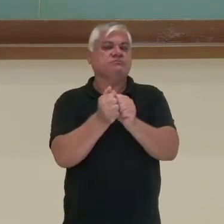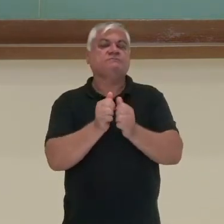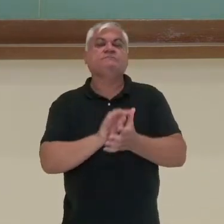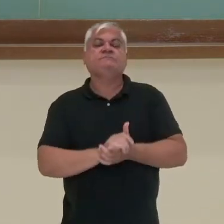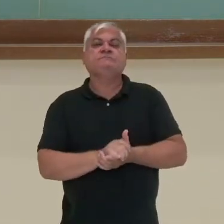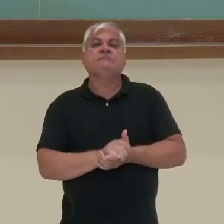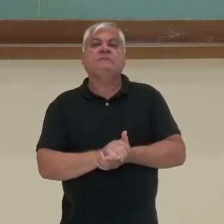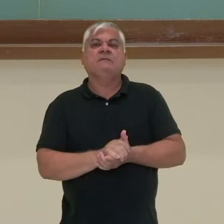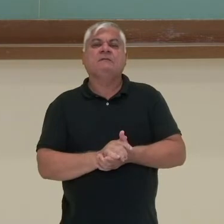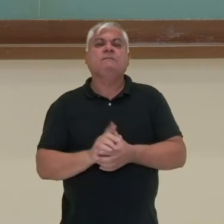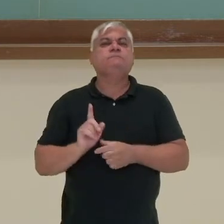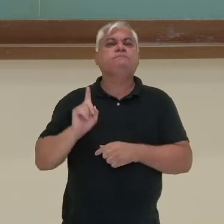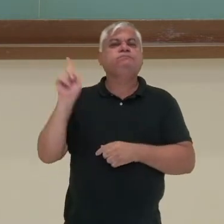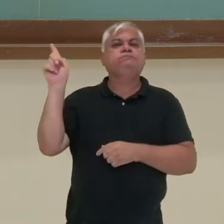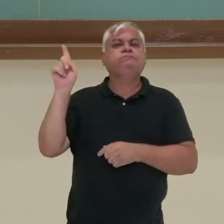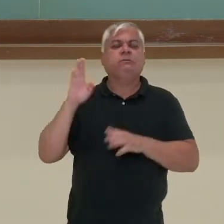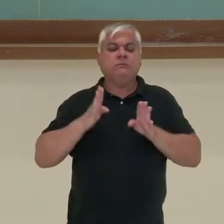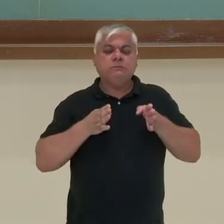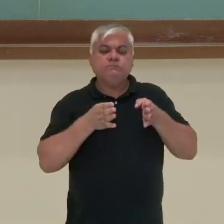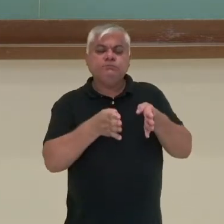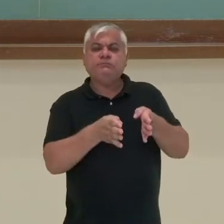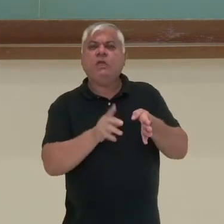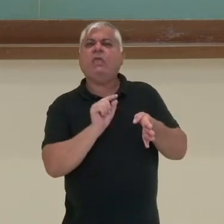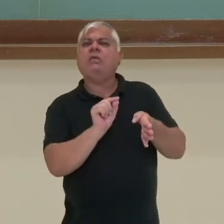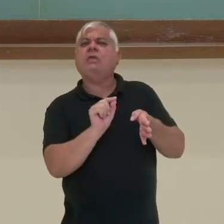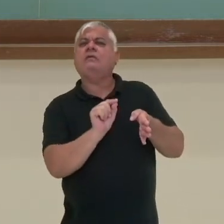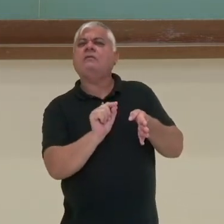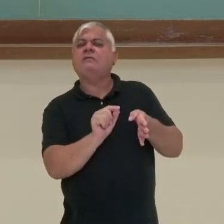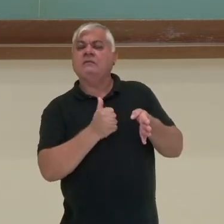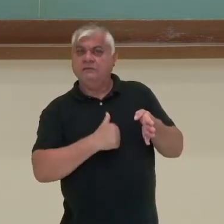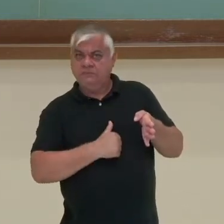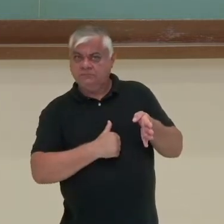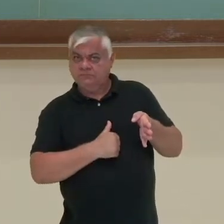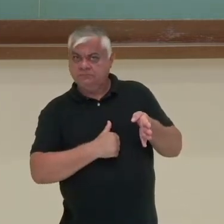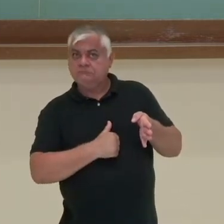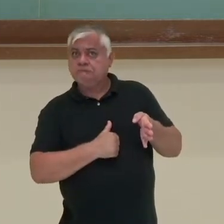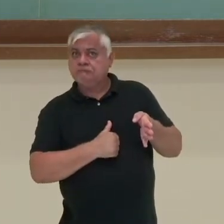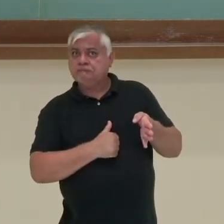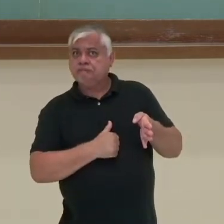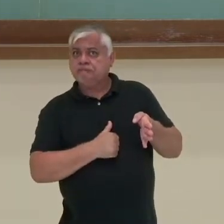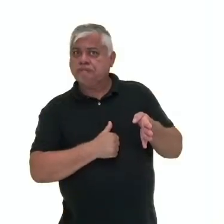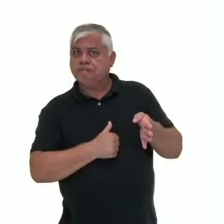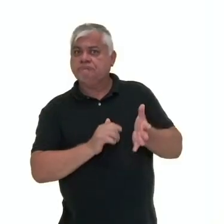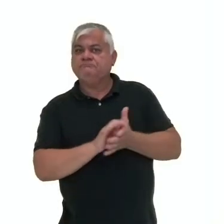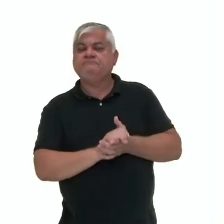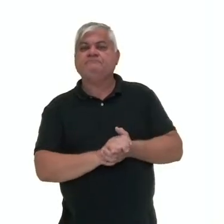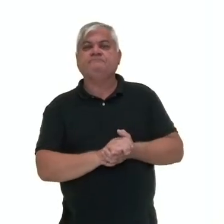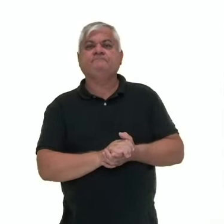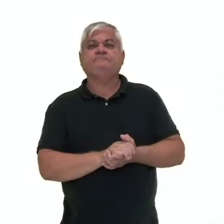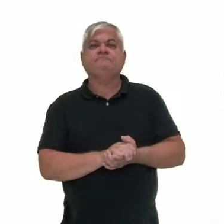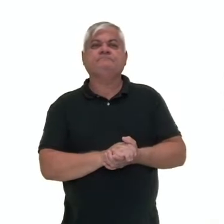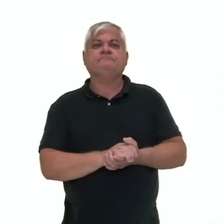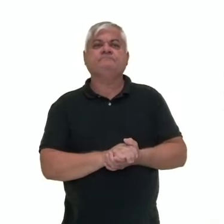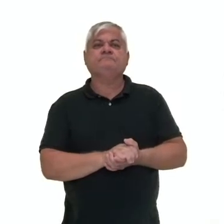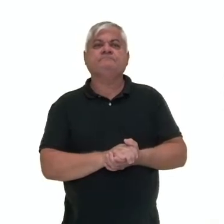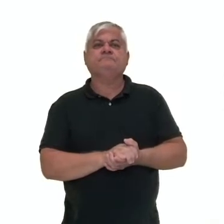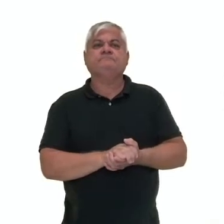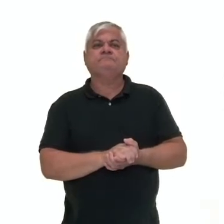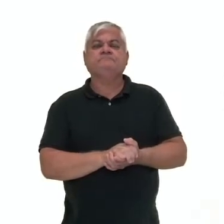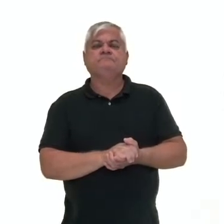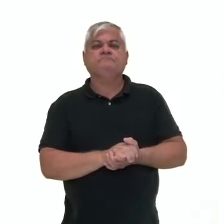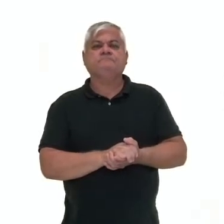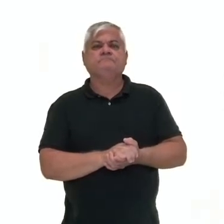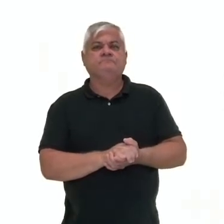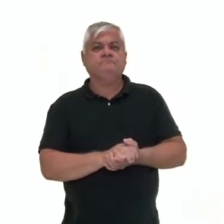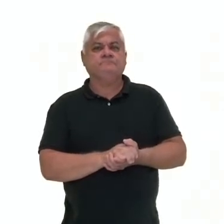será que é esse público então específico, como diz ali na atividade? Vamos lá?